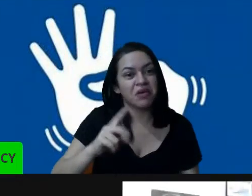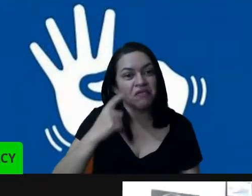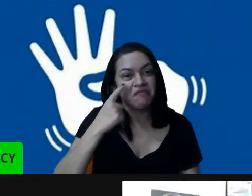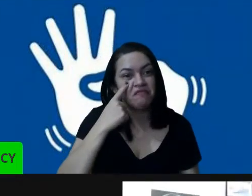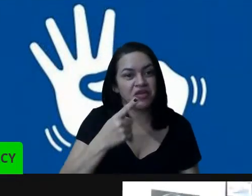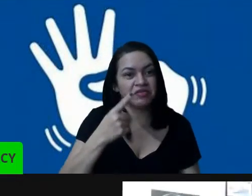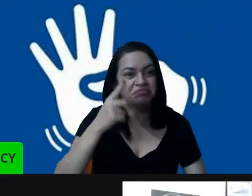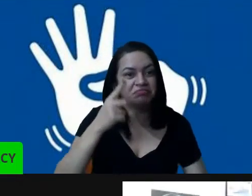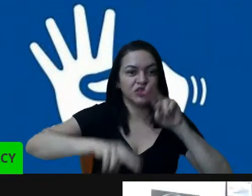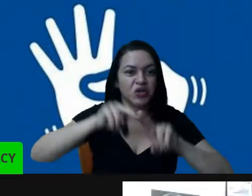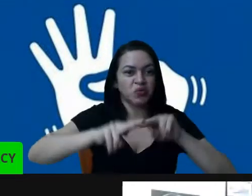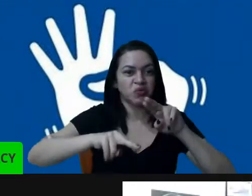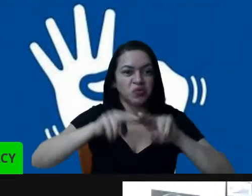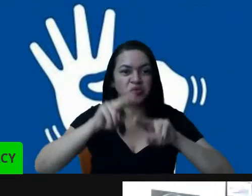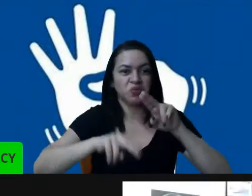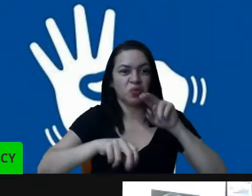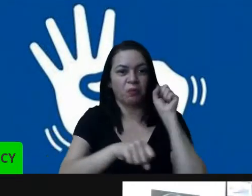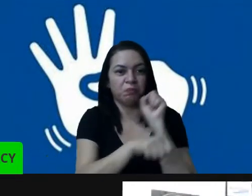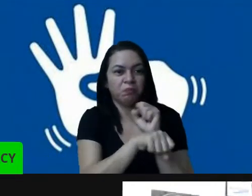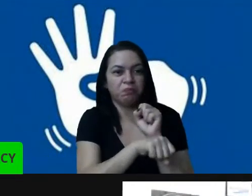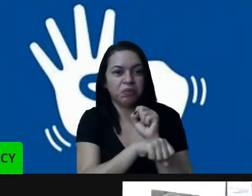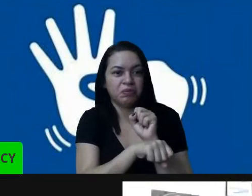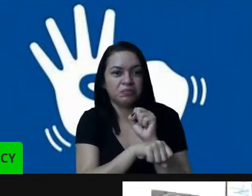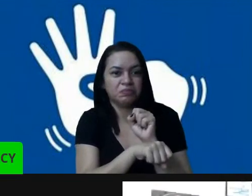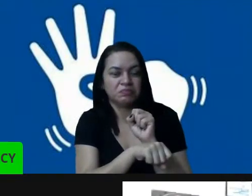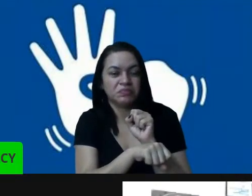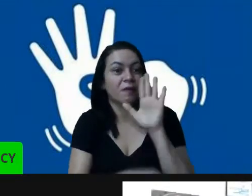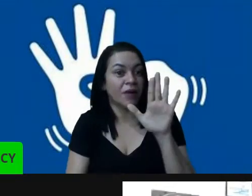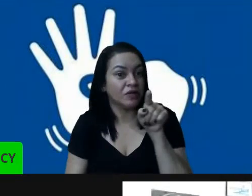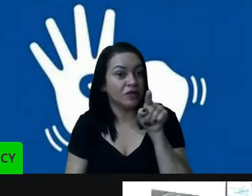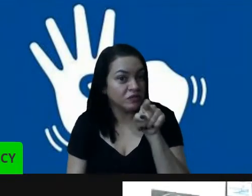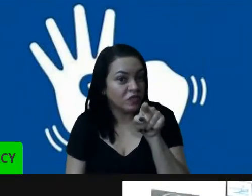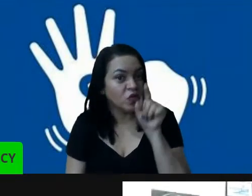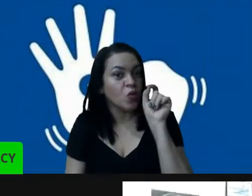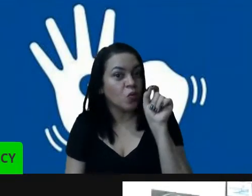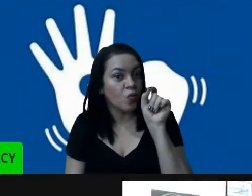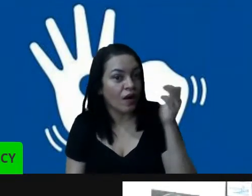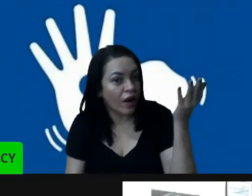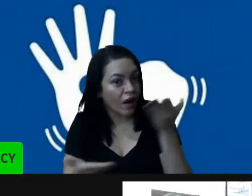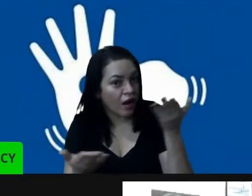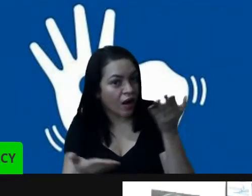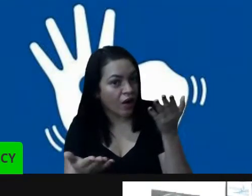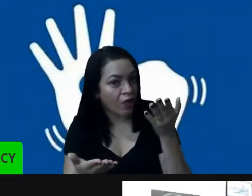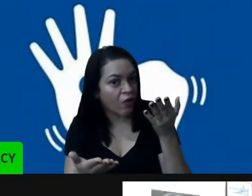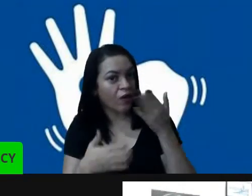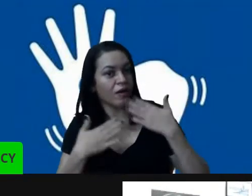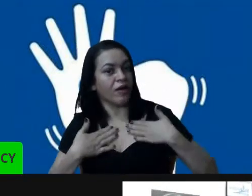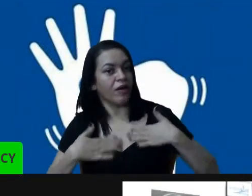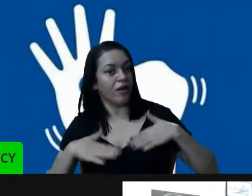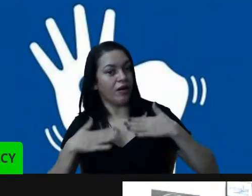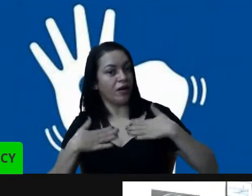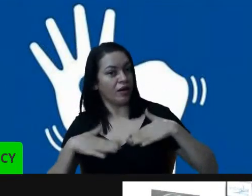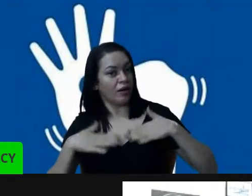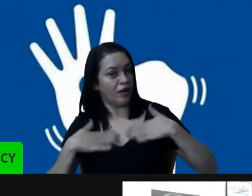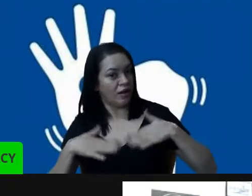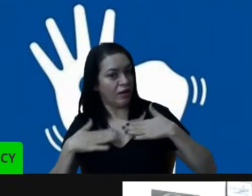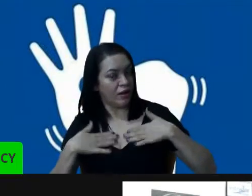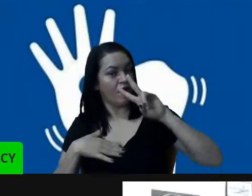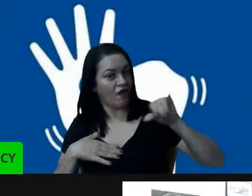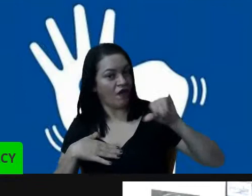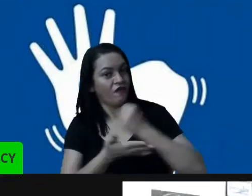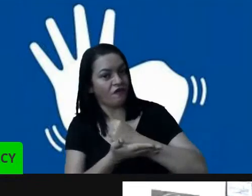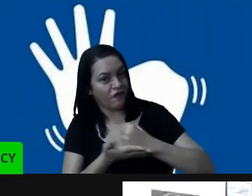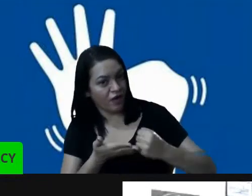Mas o mais importante é que a gente segure a onda agora, vai passar. Vamos esperar que vai